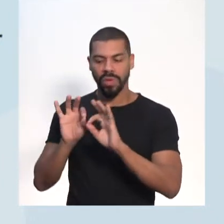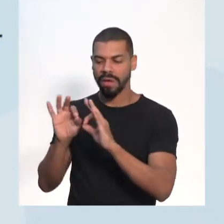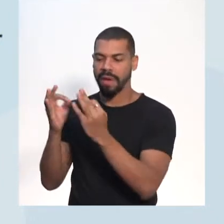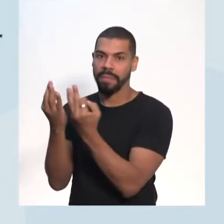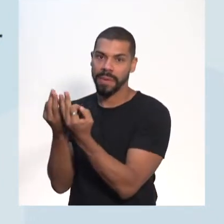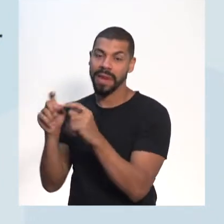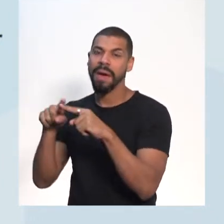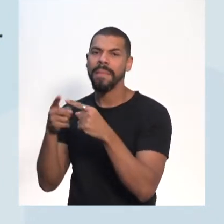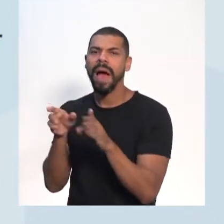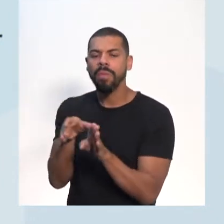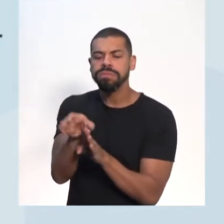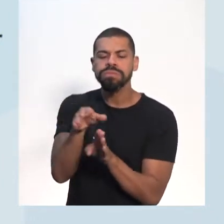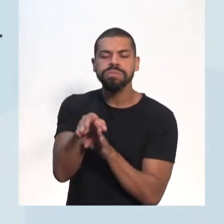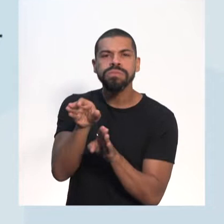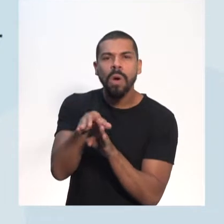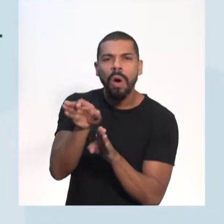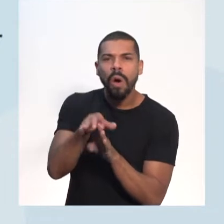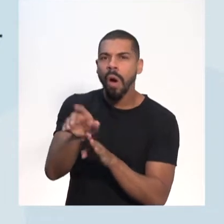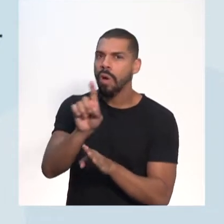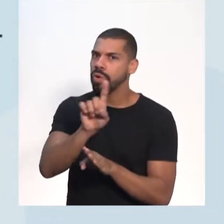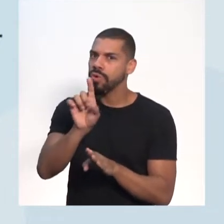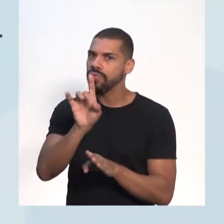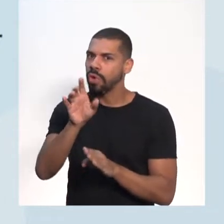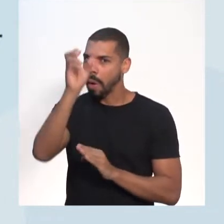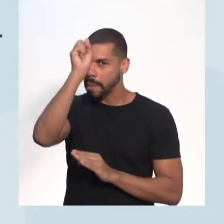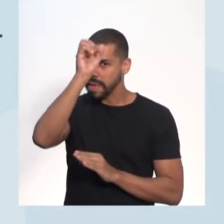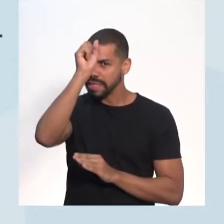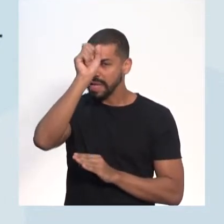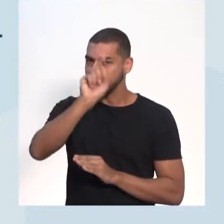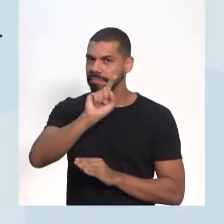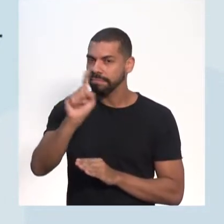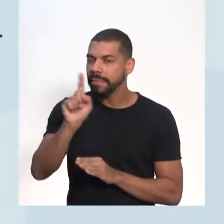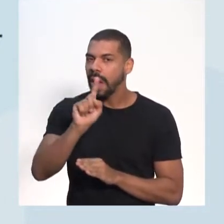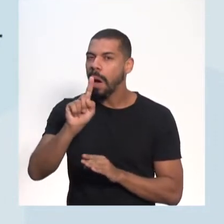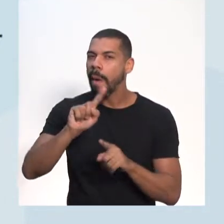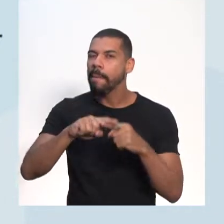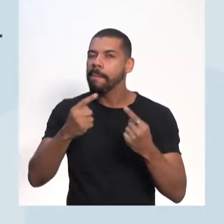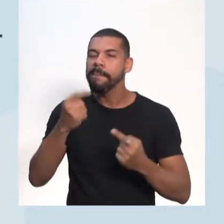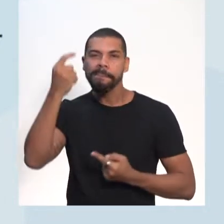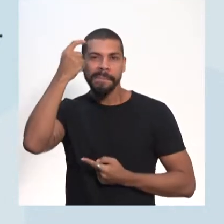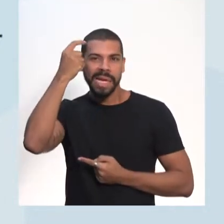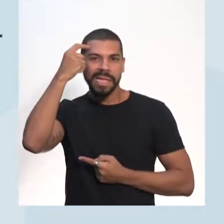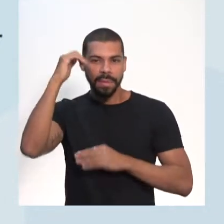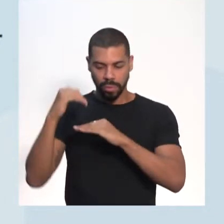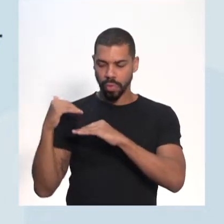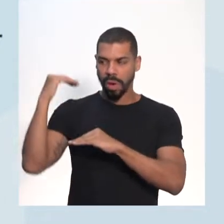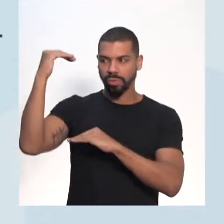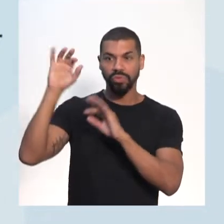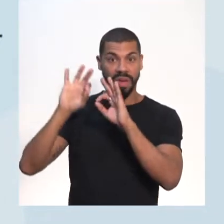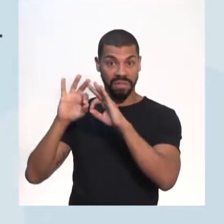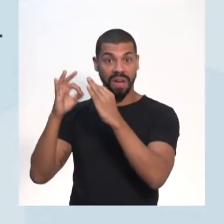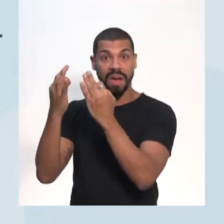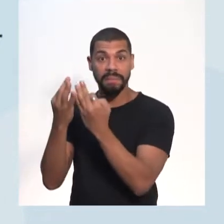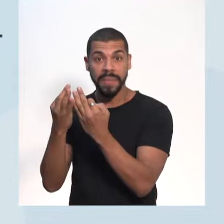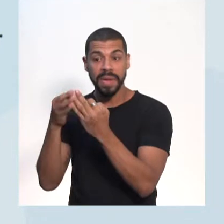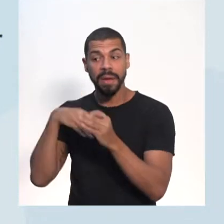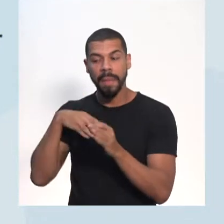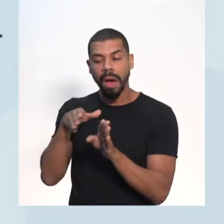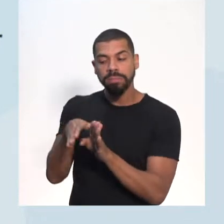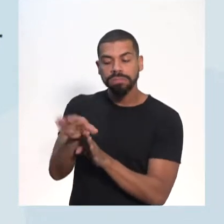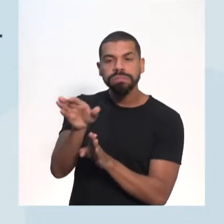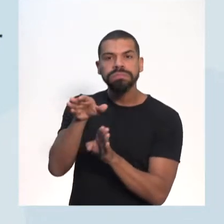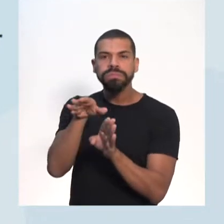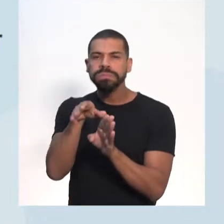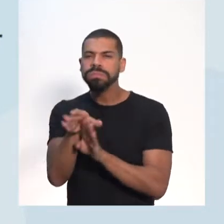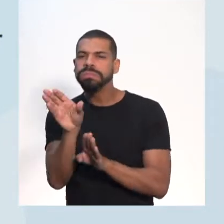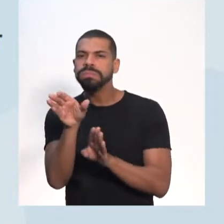esse auxílio não é necessariamente aprendizagem. A gente pensa que o adulto ele vai estar ali para instrumentalizar